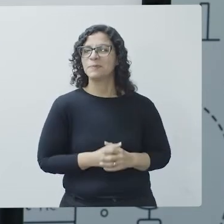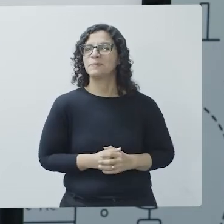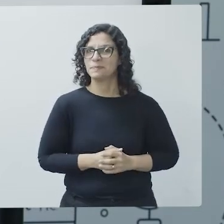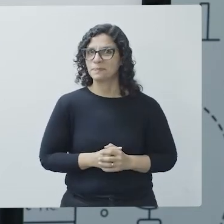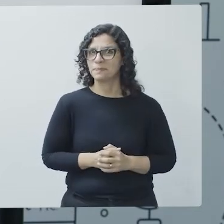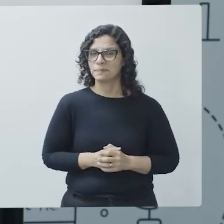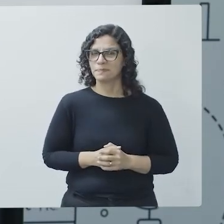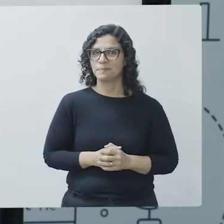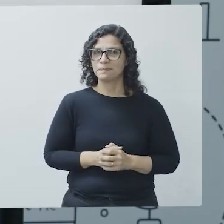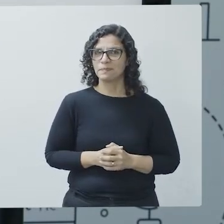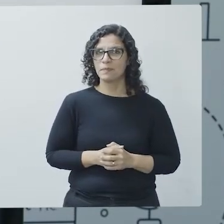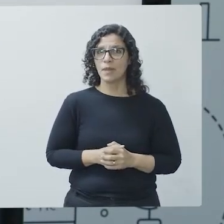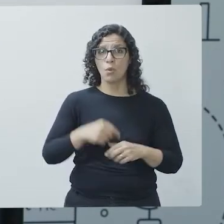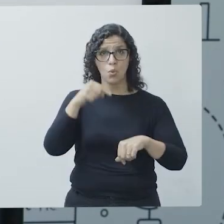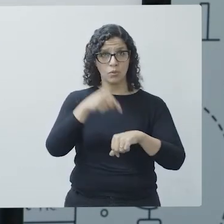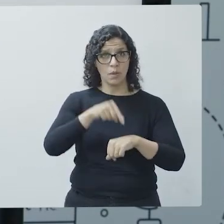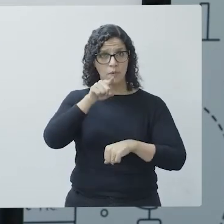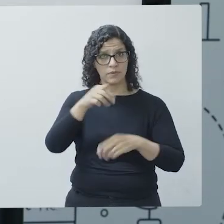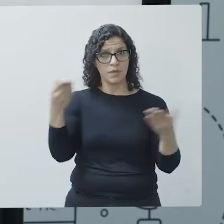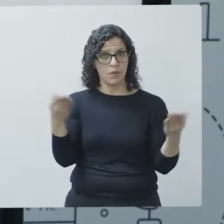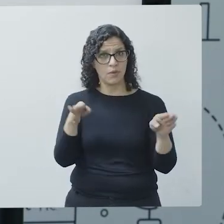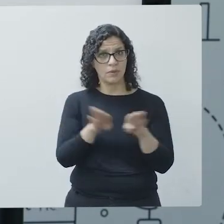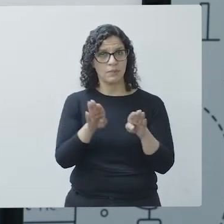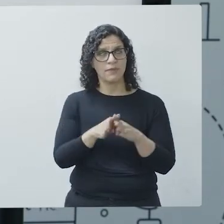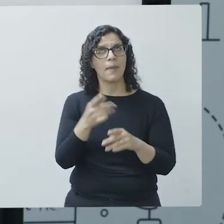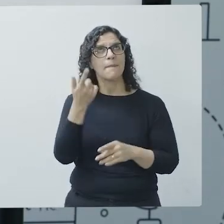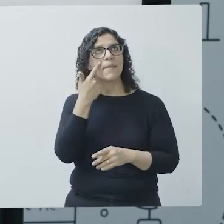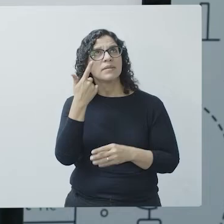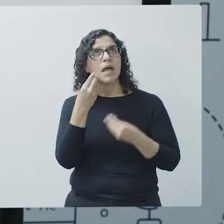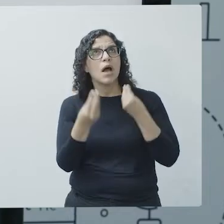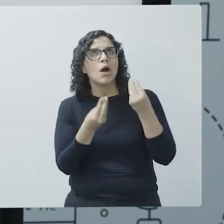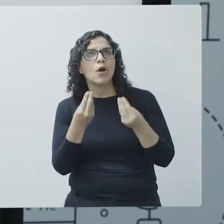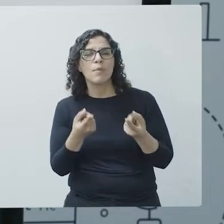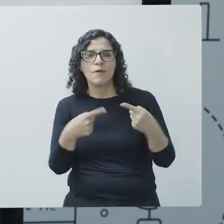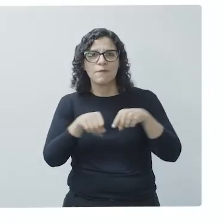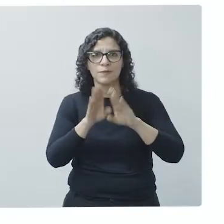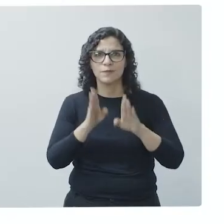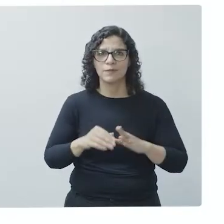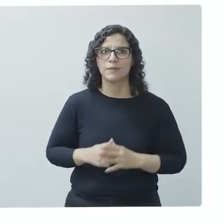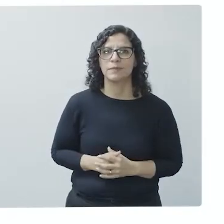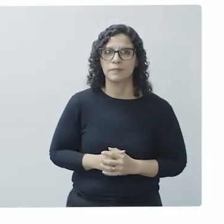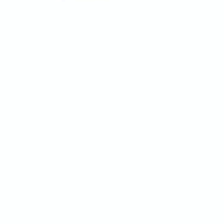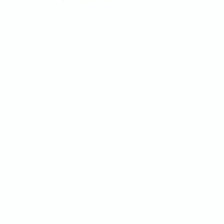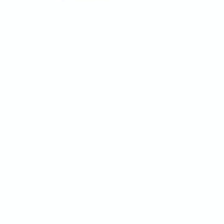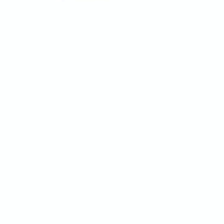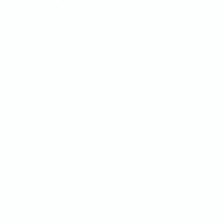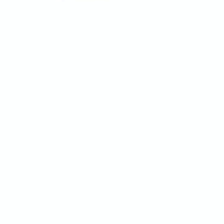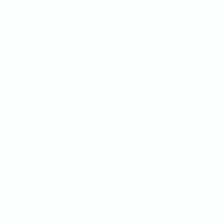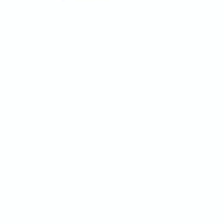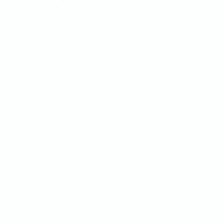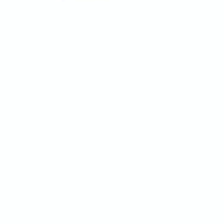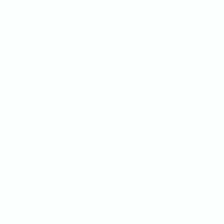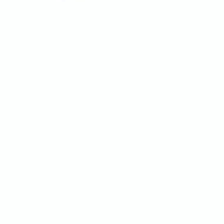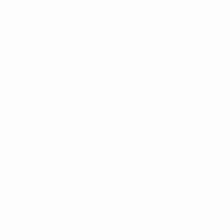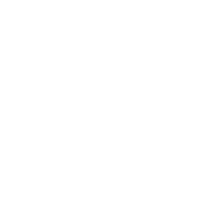esta provocação? Vou dar um tempinho para você se antecipar aí e eu já volto.